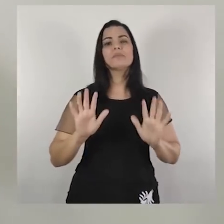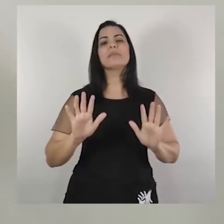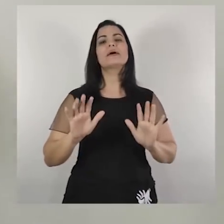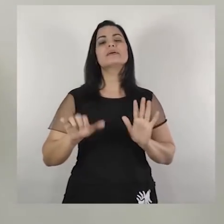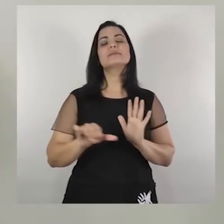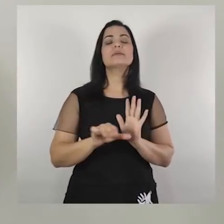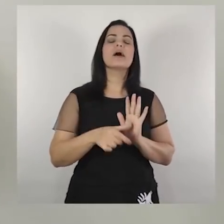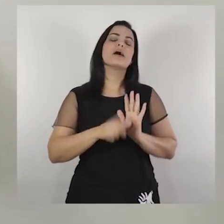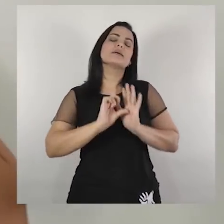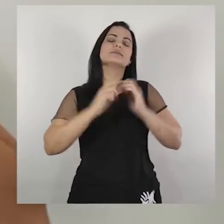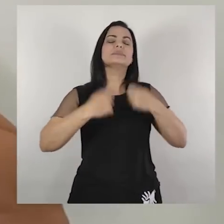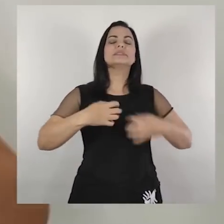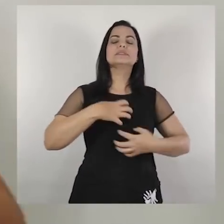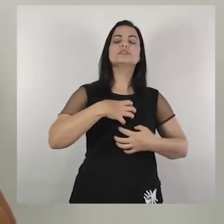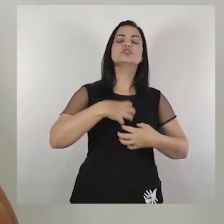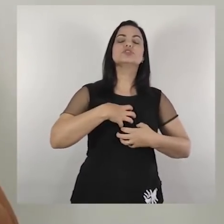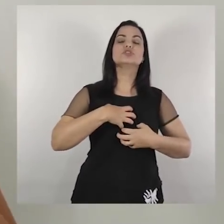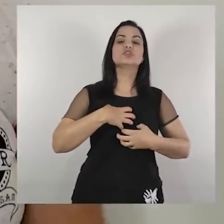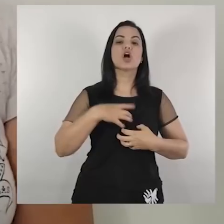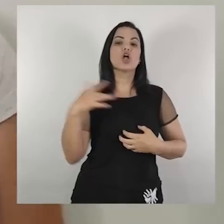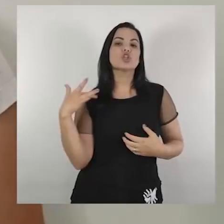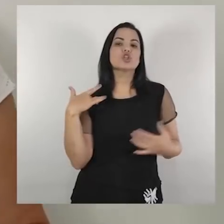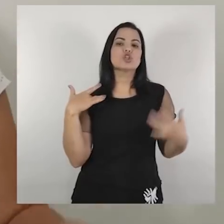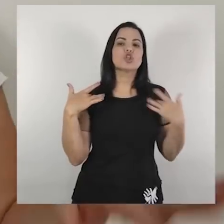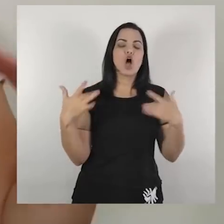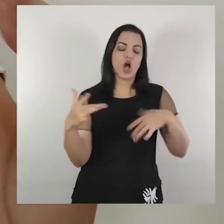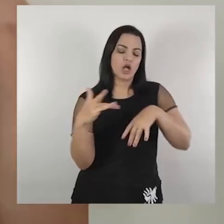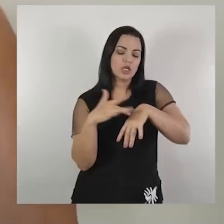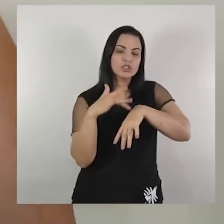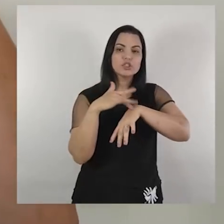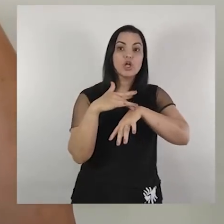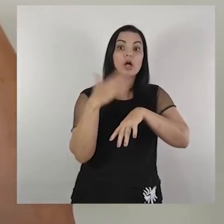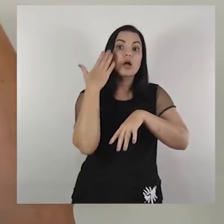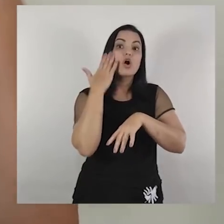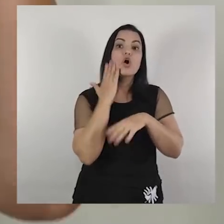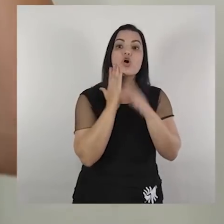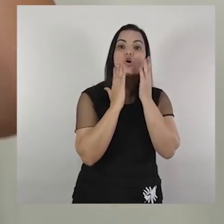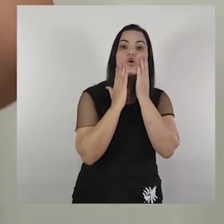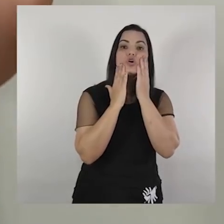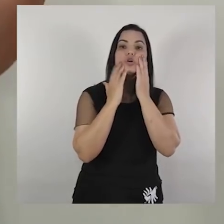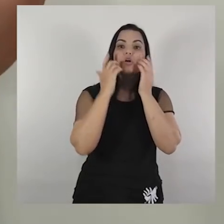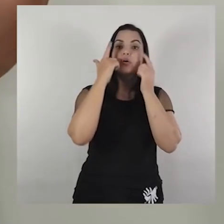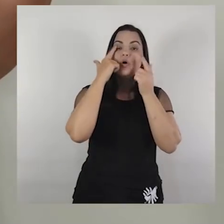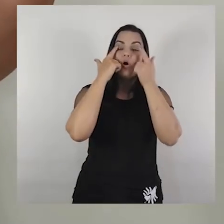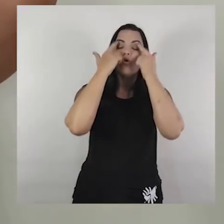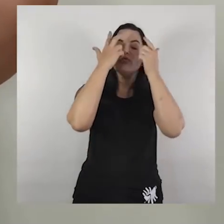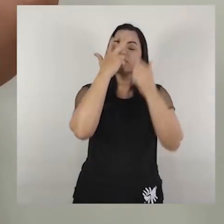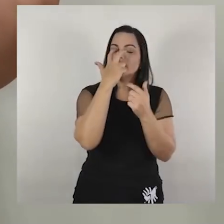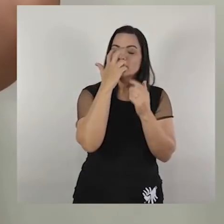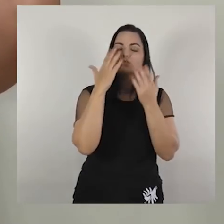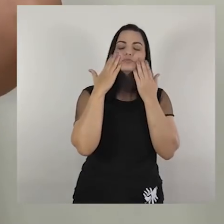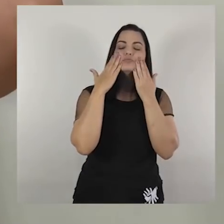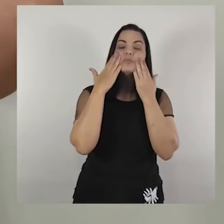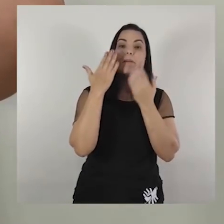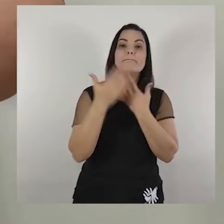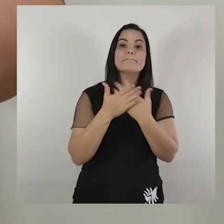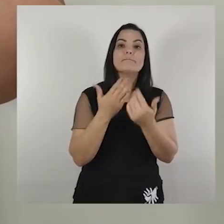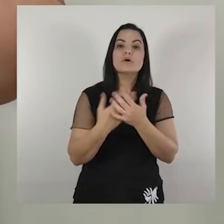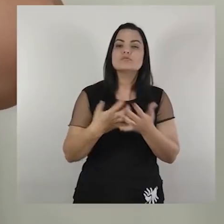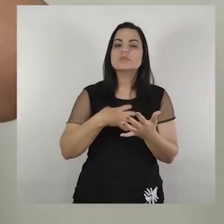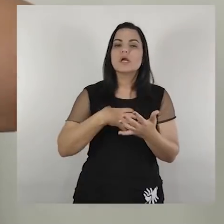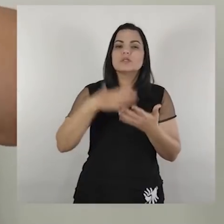tentar sentir o contorno do nosso rosto. Vocês vão fechar os olhinhos e vão passar a